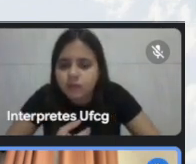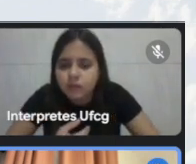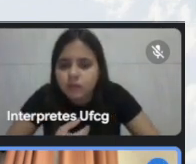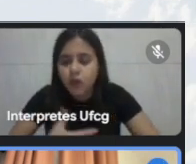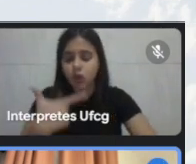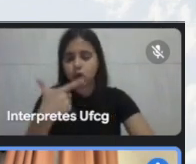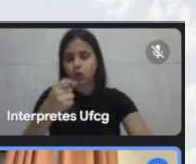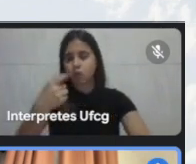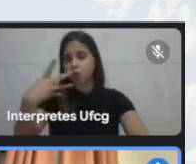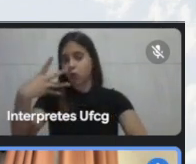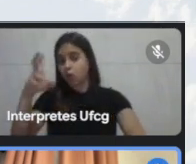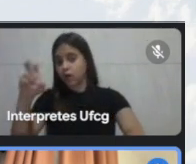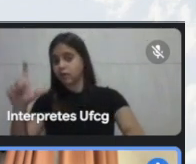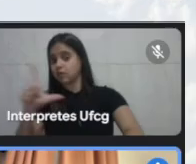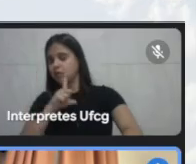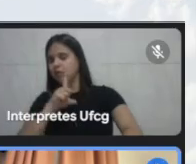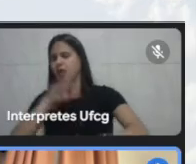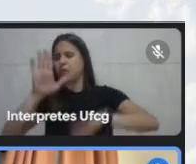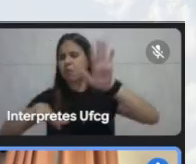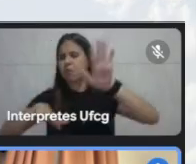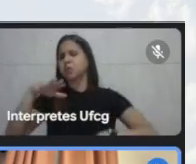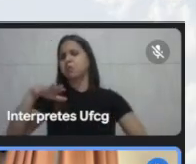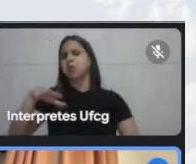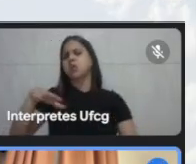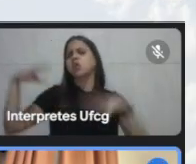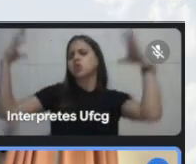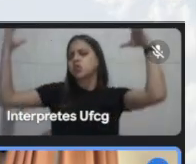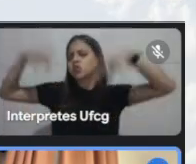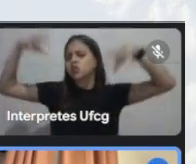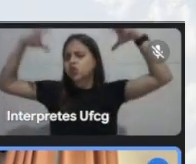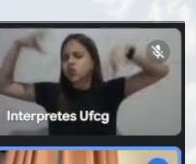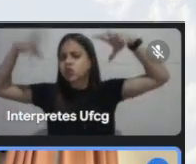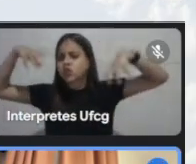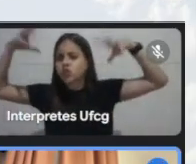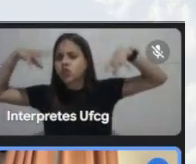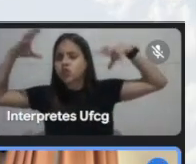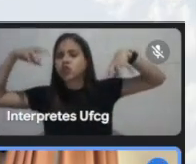chuva de período de retorno de 100 anos e uma duração de 1 hora.